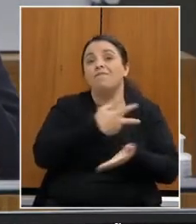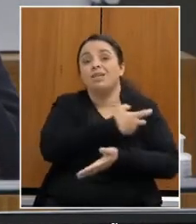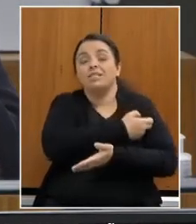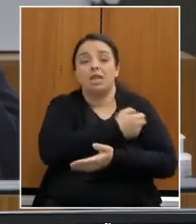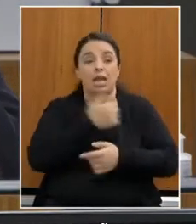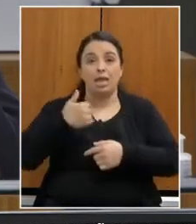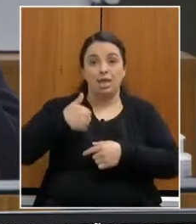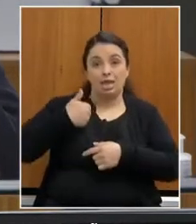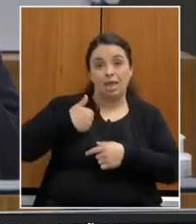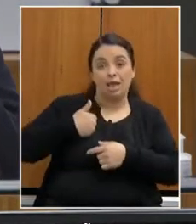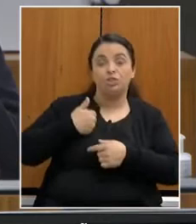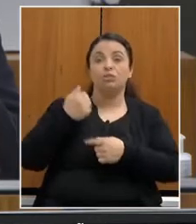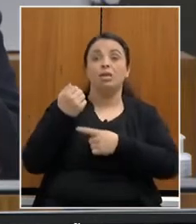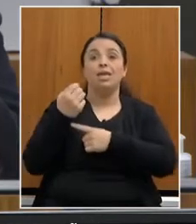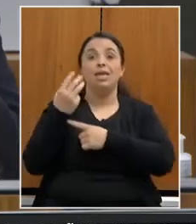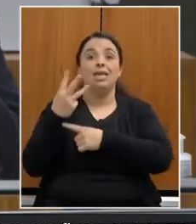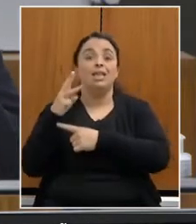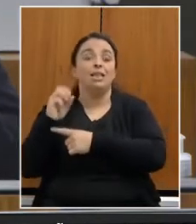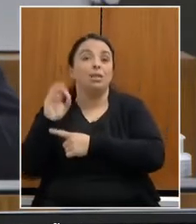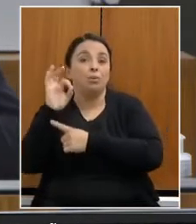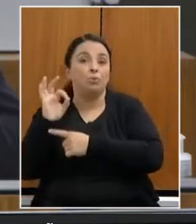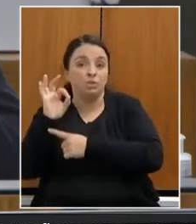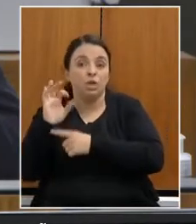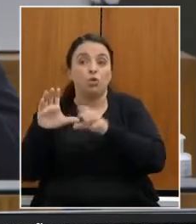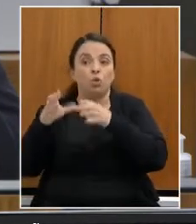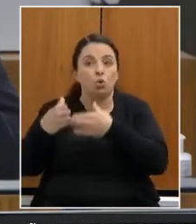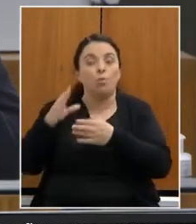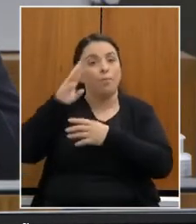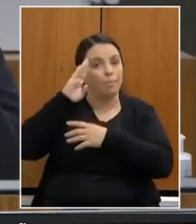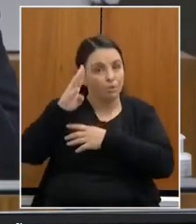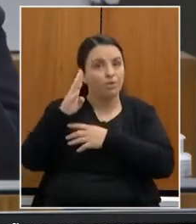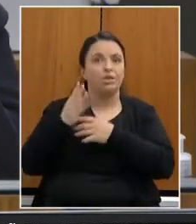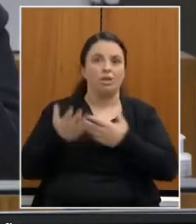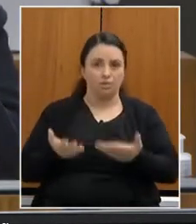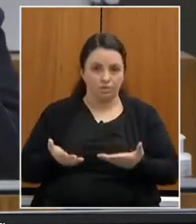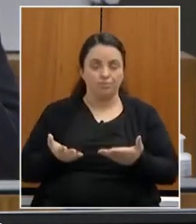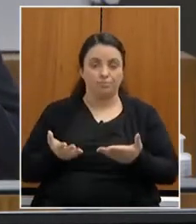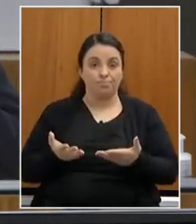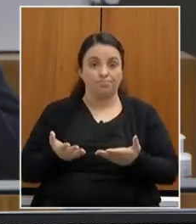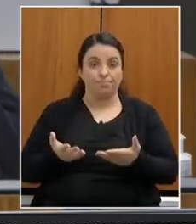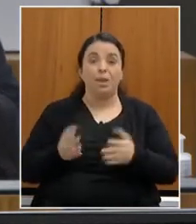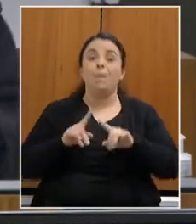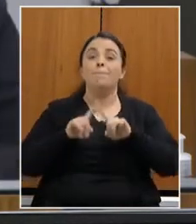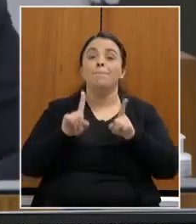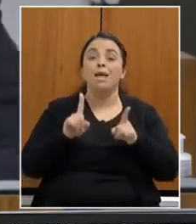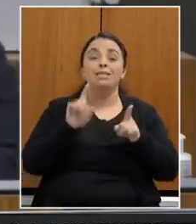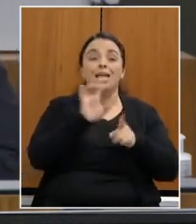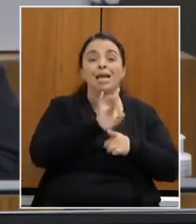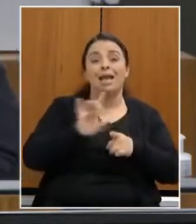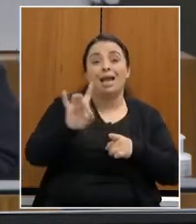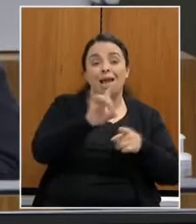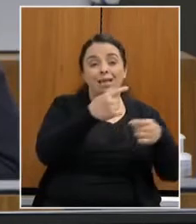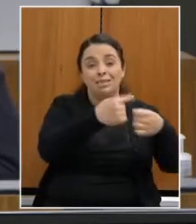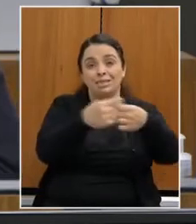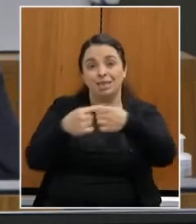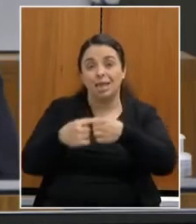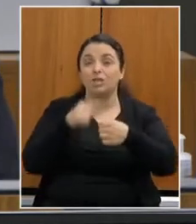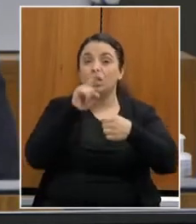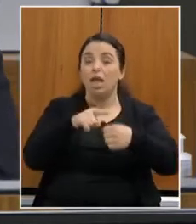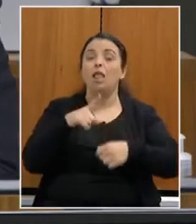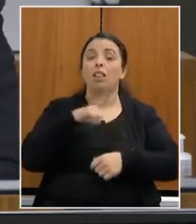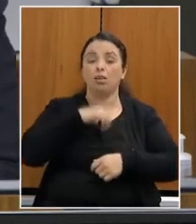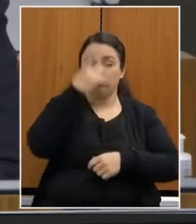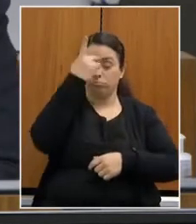continuando com grupos prioritários mas os municípios eles tem autonomia do uso da vacina